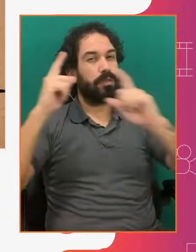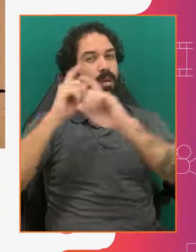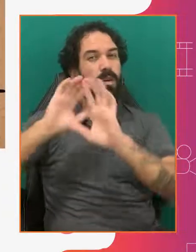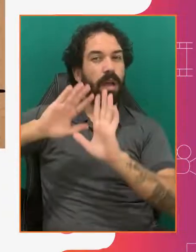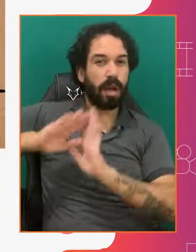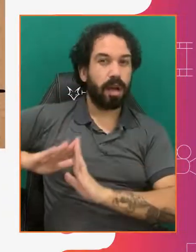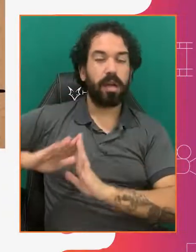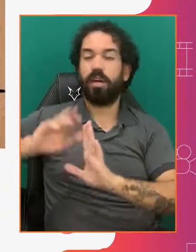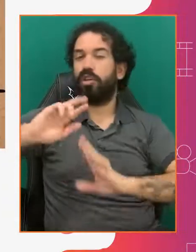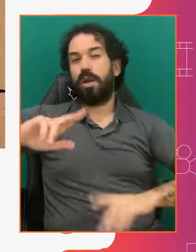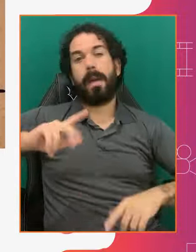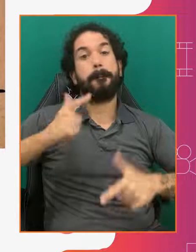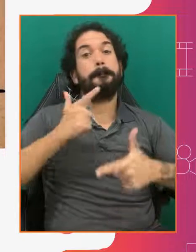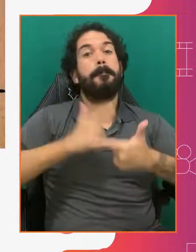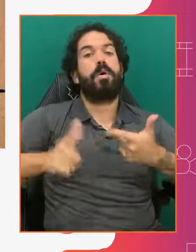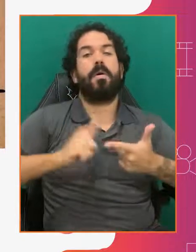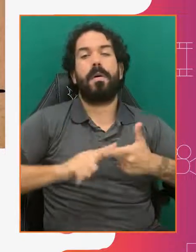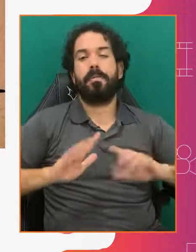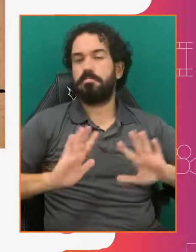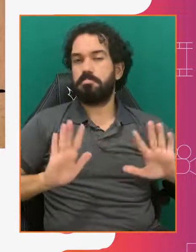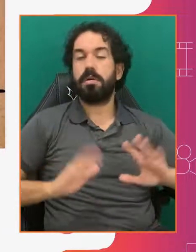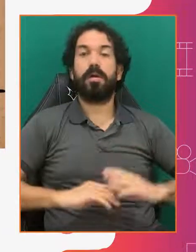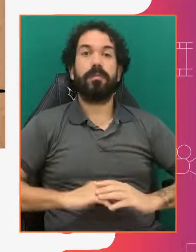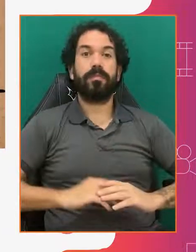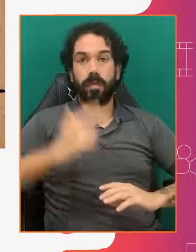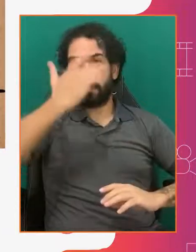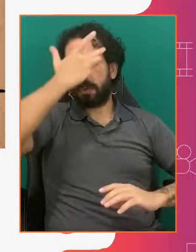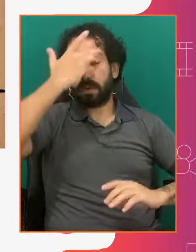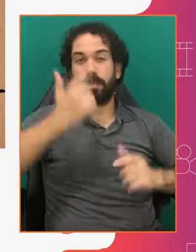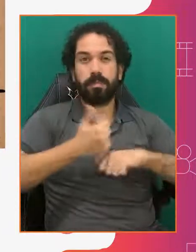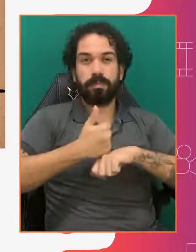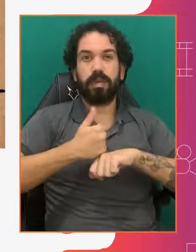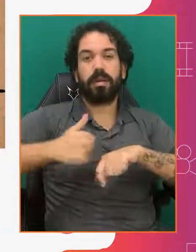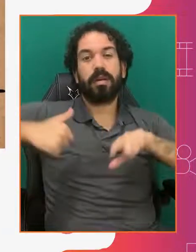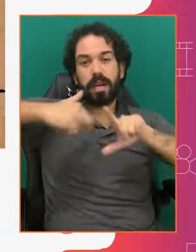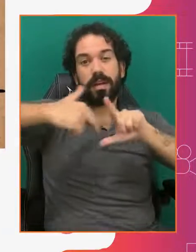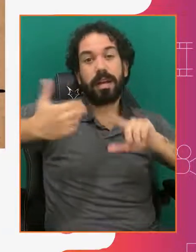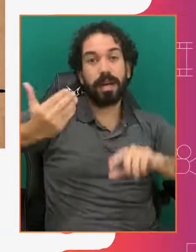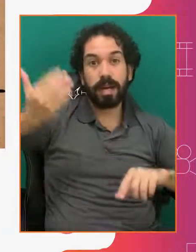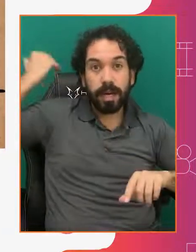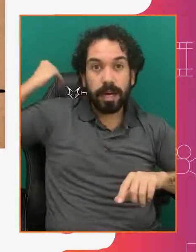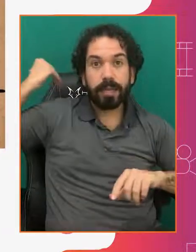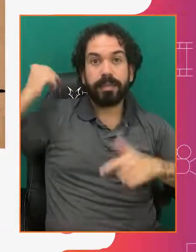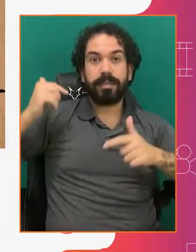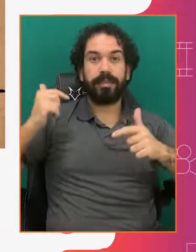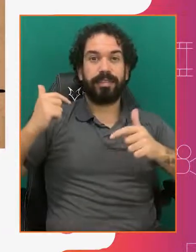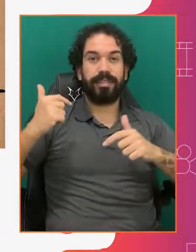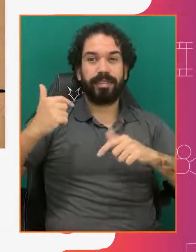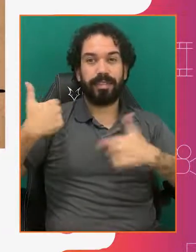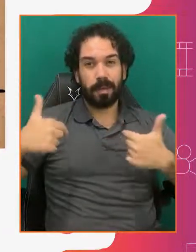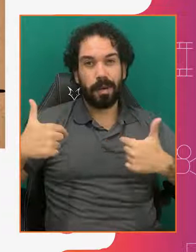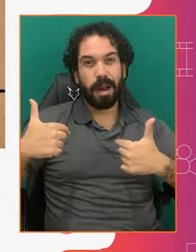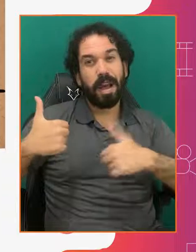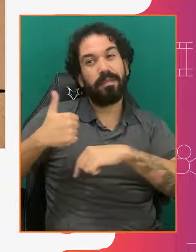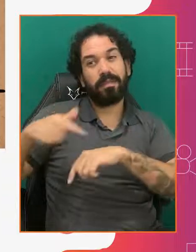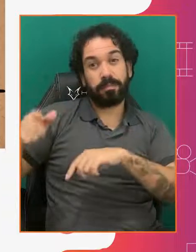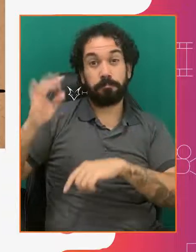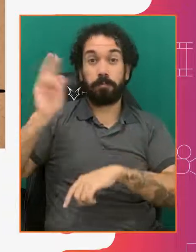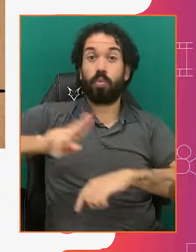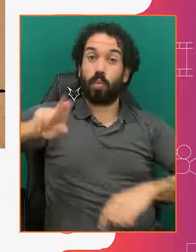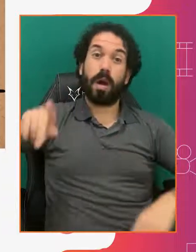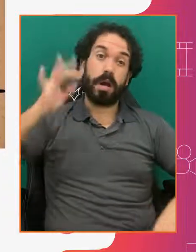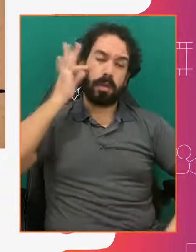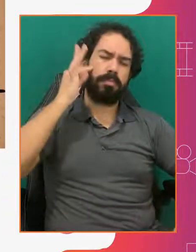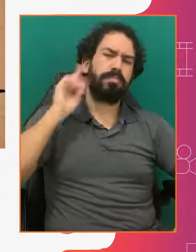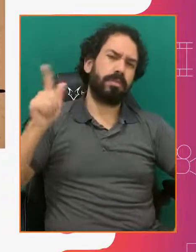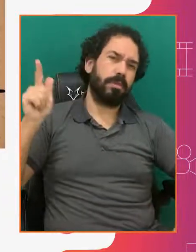Não necessariamente isso é um problema. Os animadores que trabalhavam nessa técnica há muito